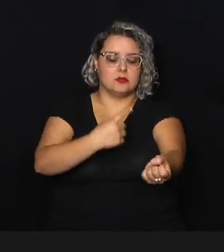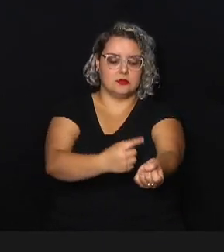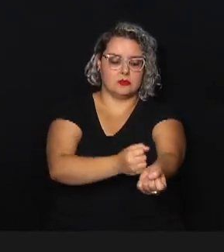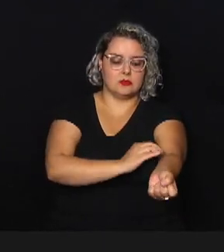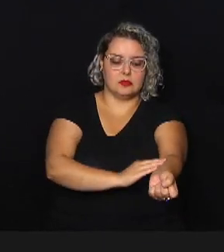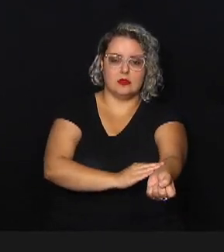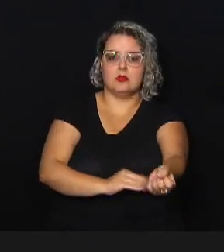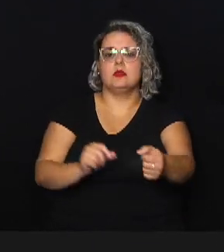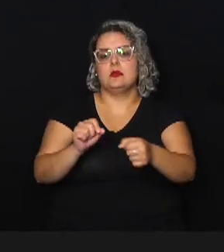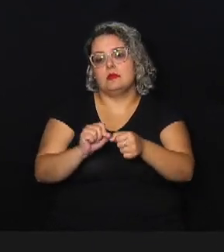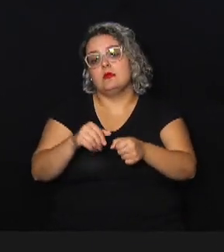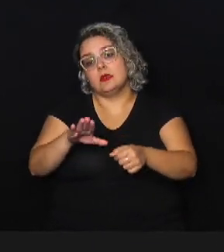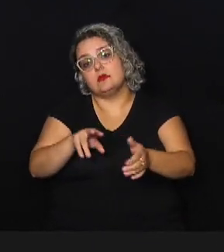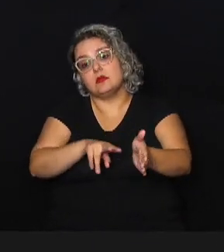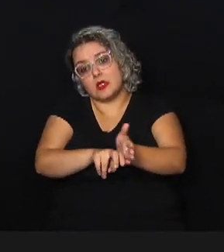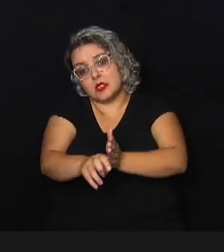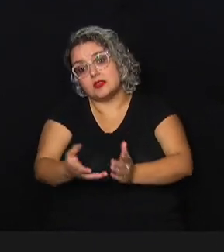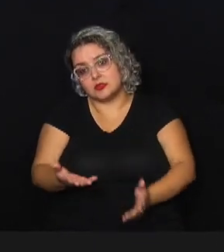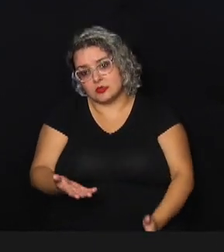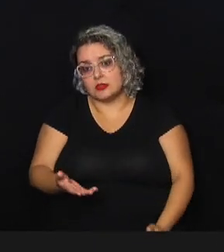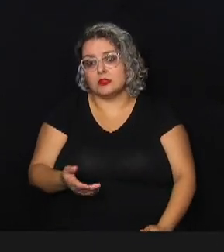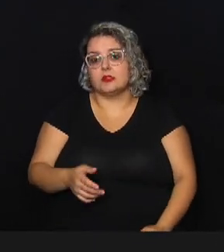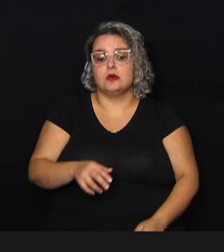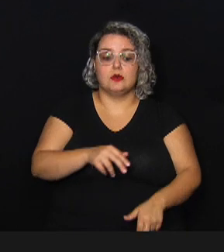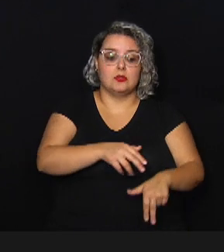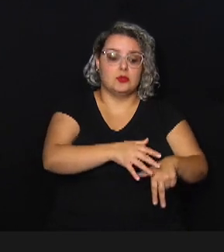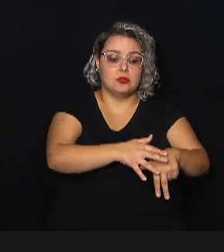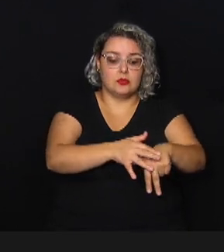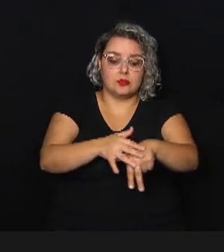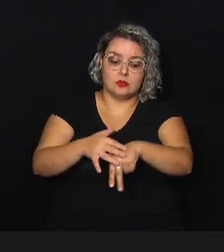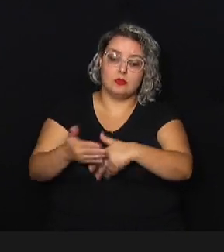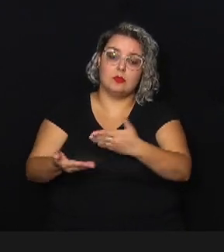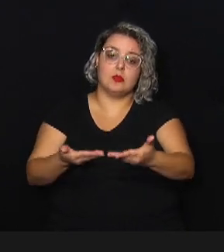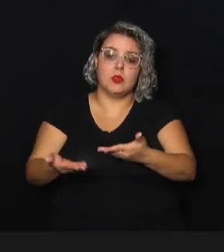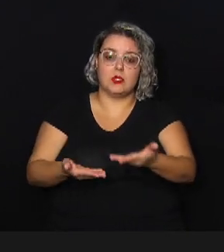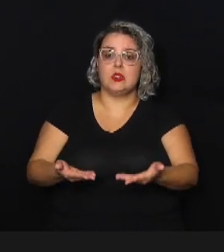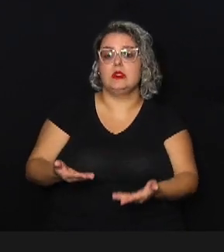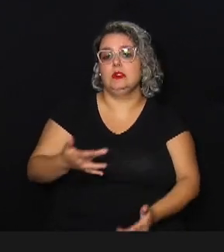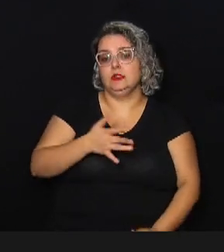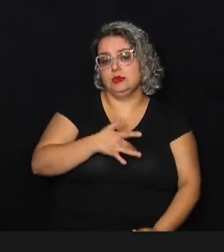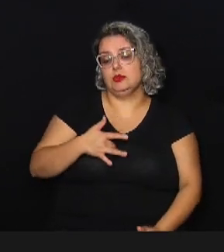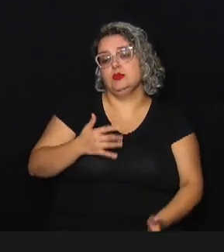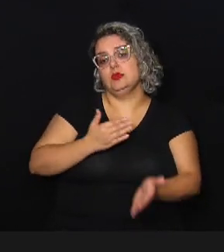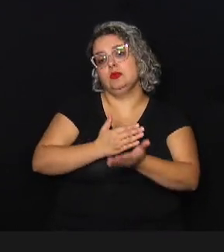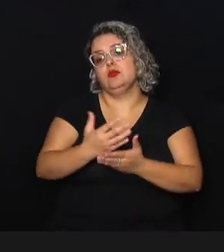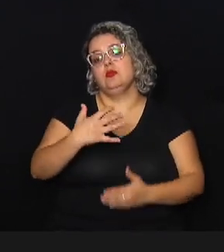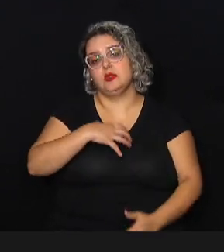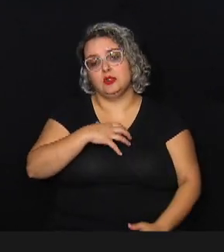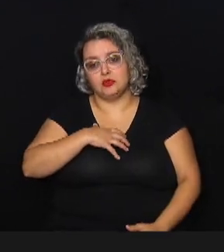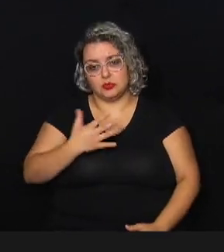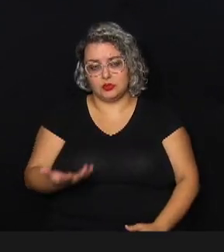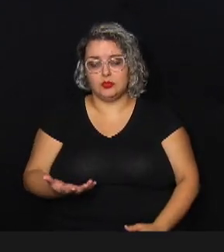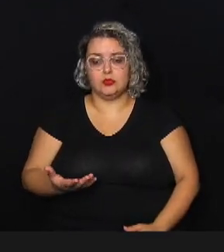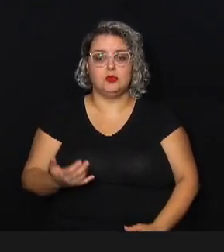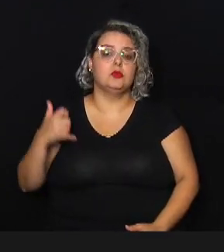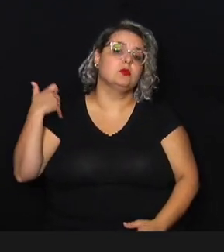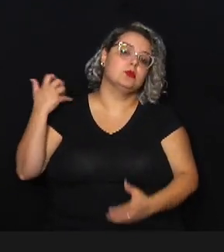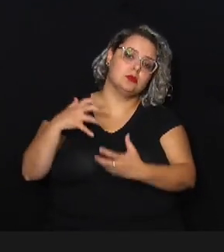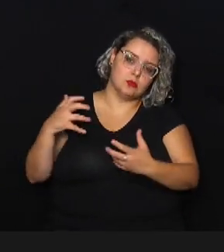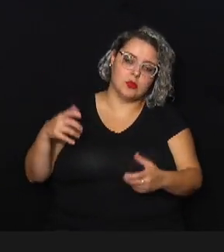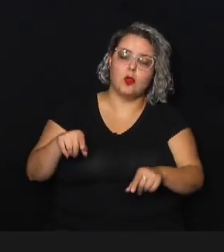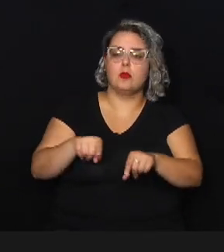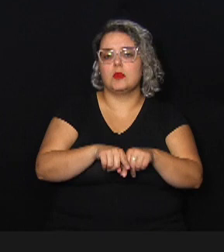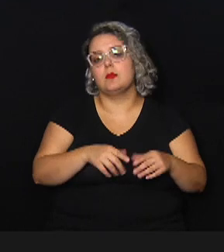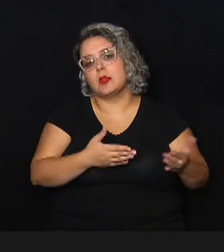mais diagnósticos. O paciente tem procurado mais o serviço de saúde no início dos sintomas, tá? Tanto o idoso quanto o